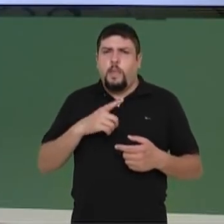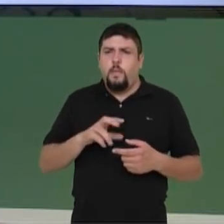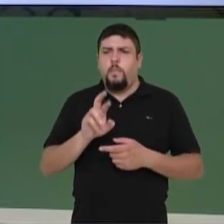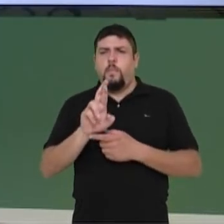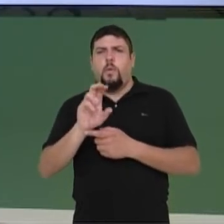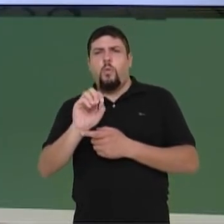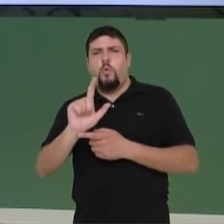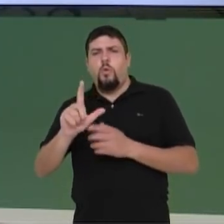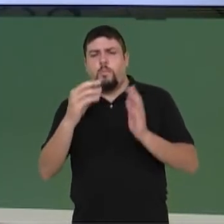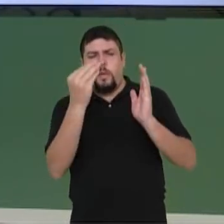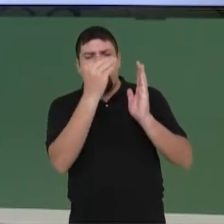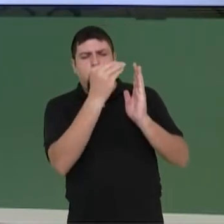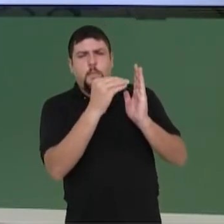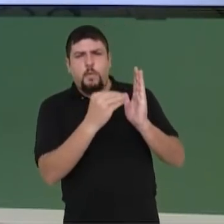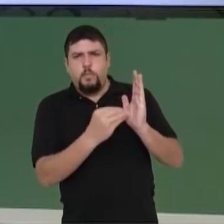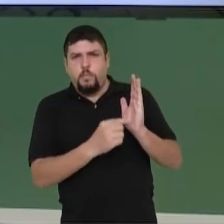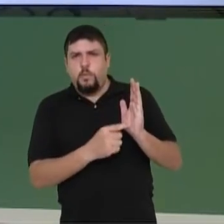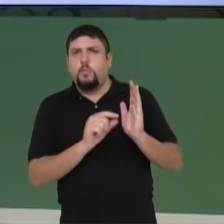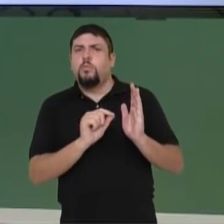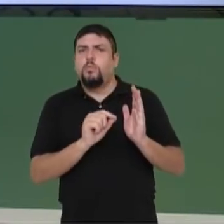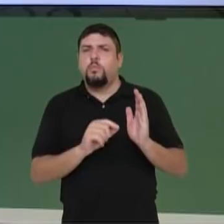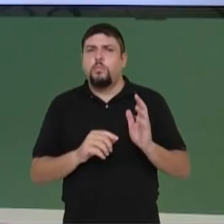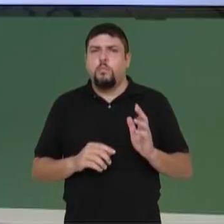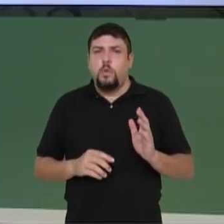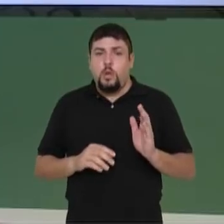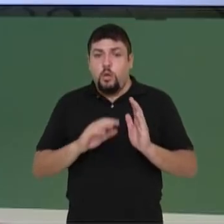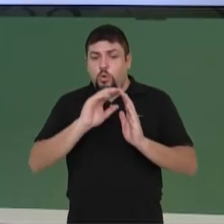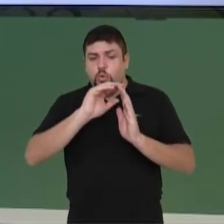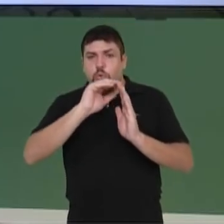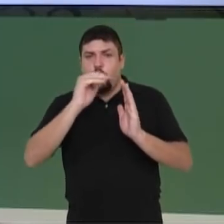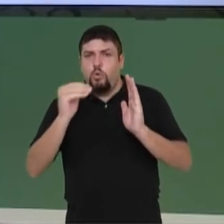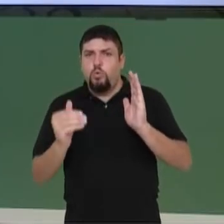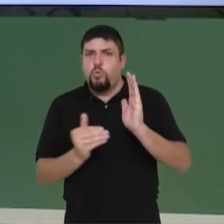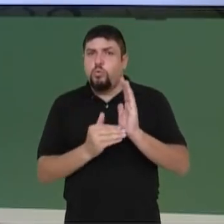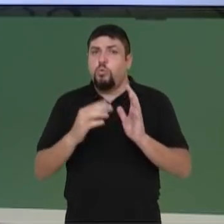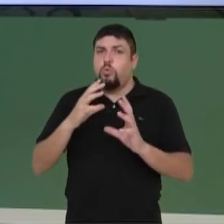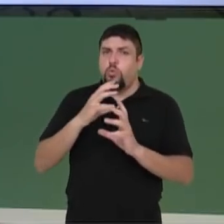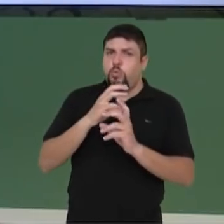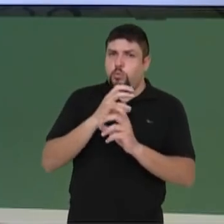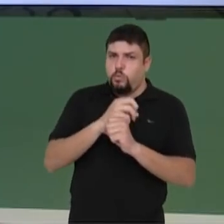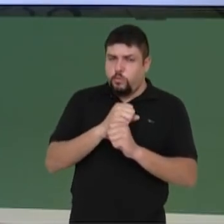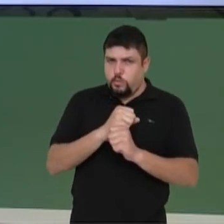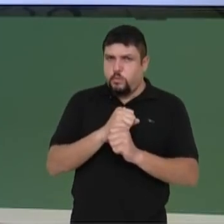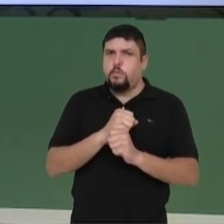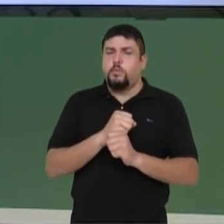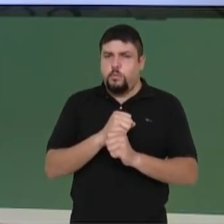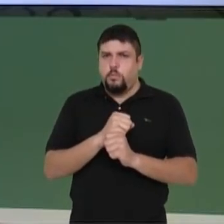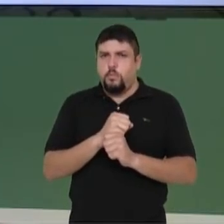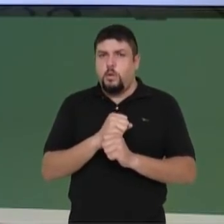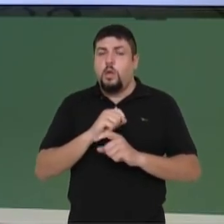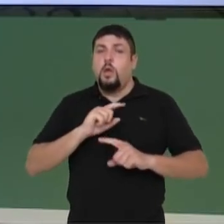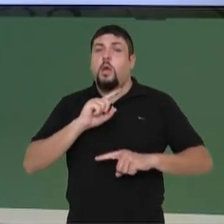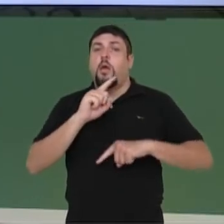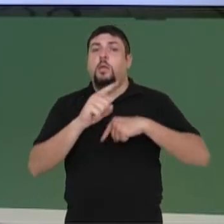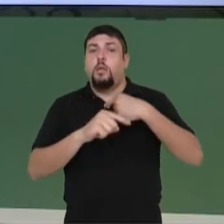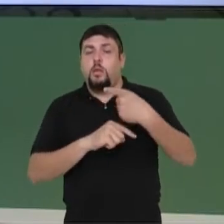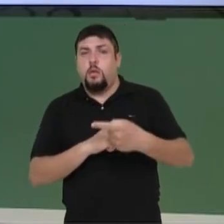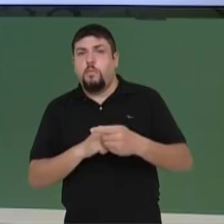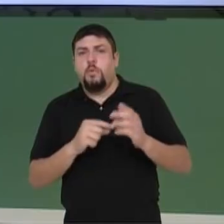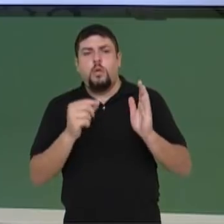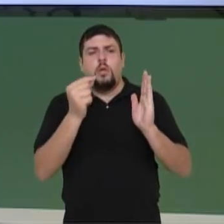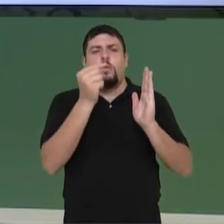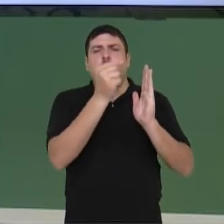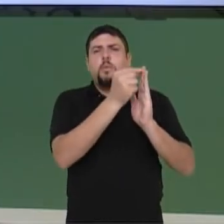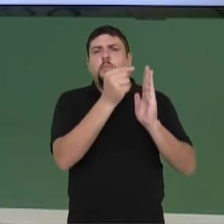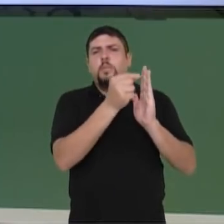seguinte. Nós vamos calcular a soma de todos os dados, então a gente soma todos os valores, e depois que a gente soma todos os valores, a gente faz o